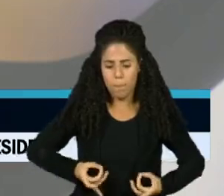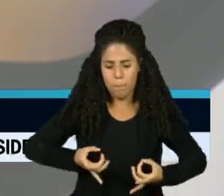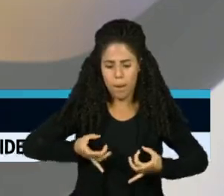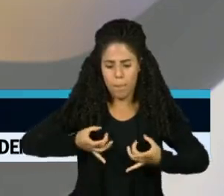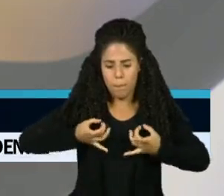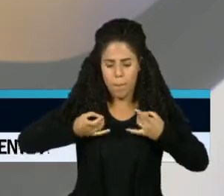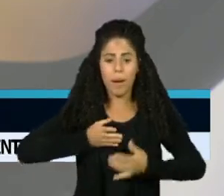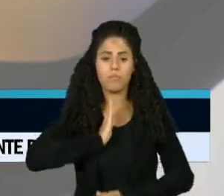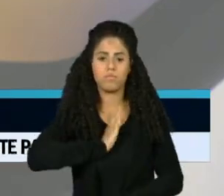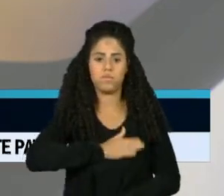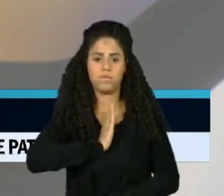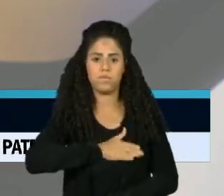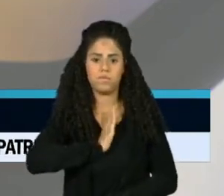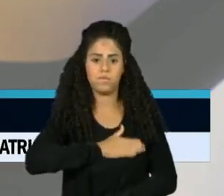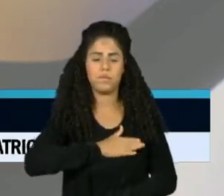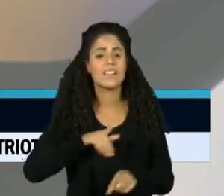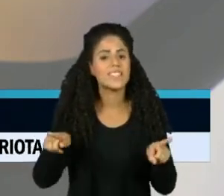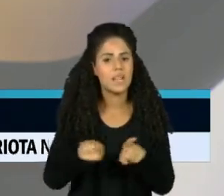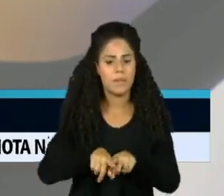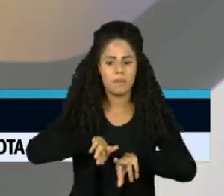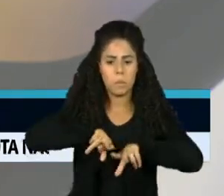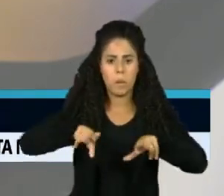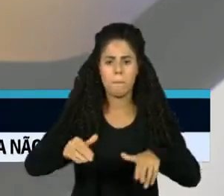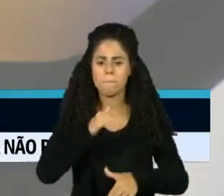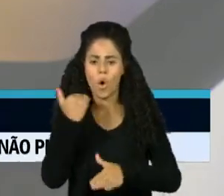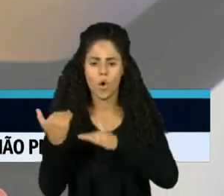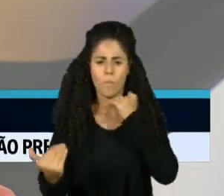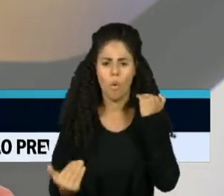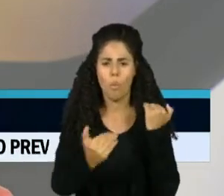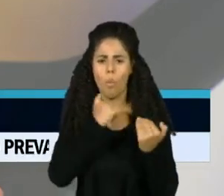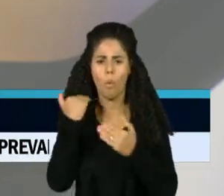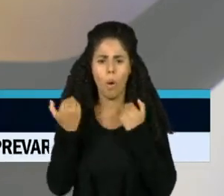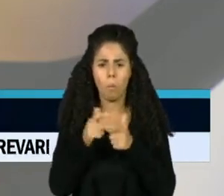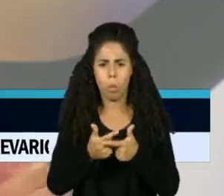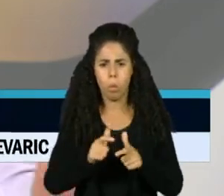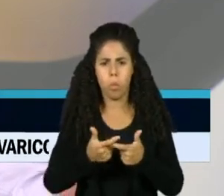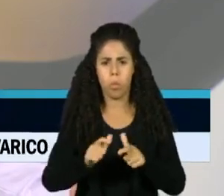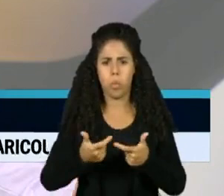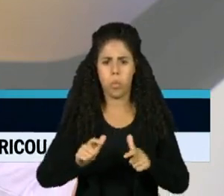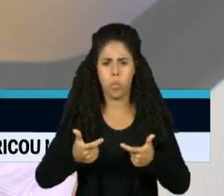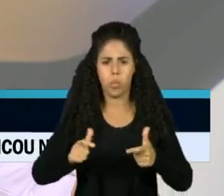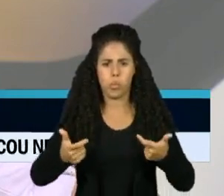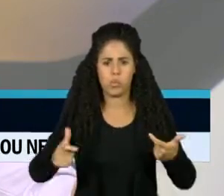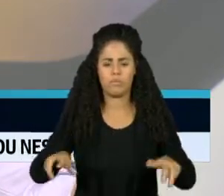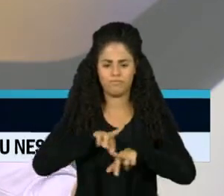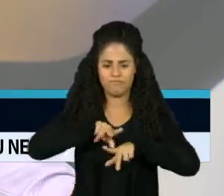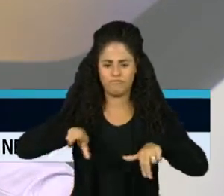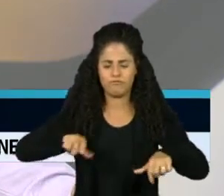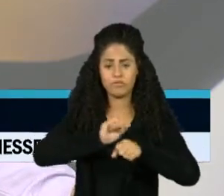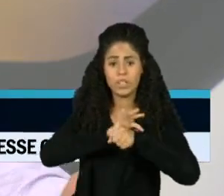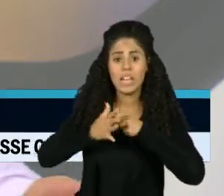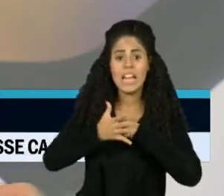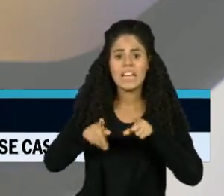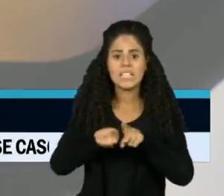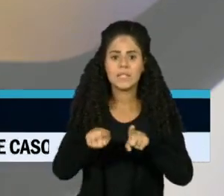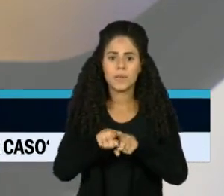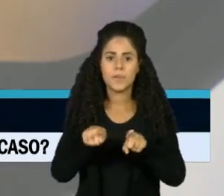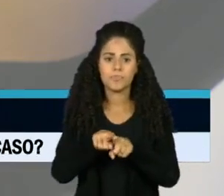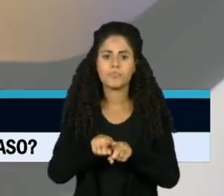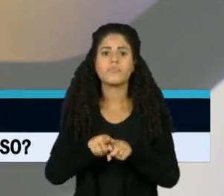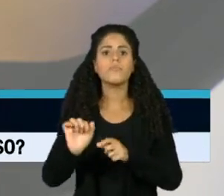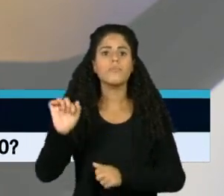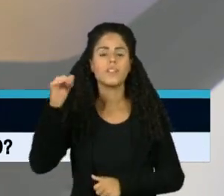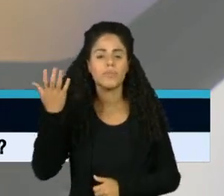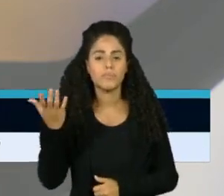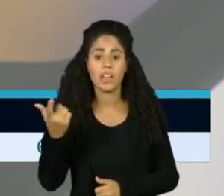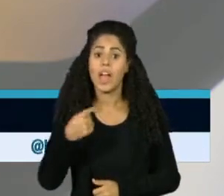sejam desenvolvidas, sejam tocadas. Existe, ou seja, vai morrer gente por desassistência ou por progressão de doenças que poderiam ser curadas.